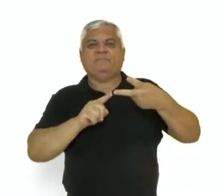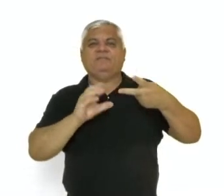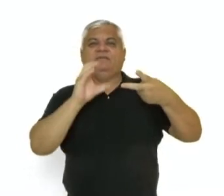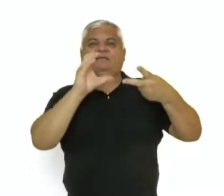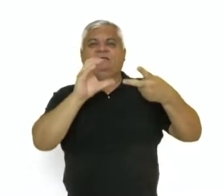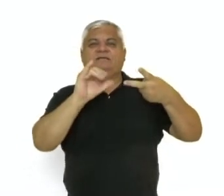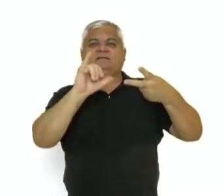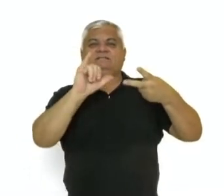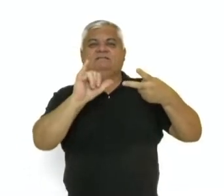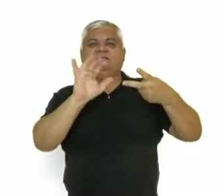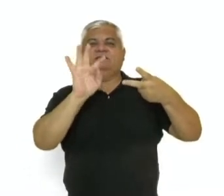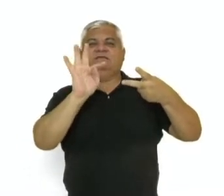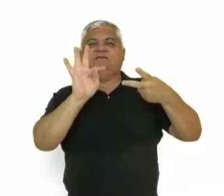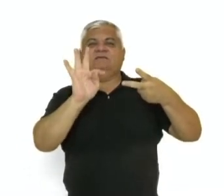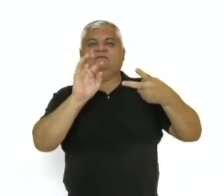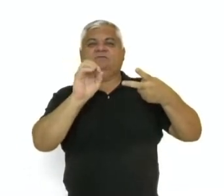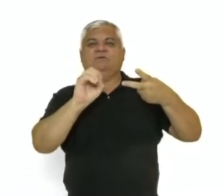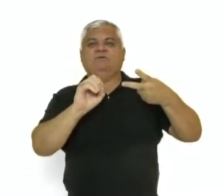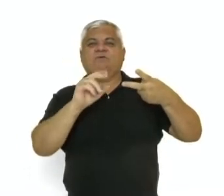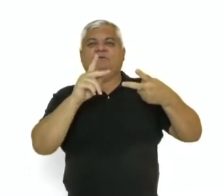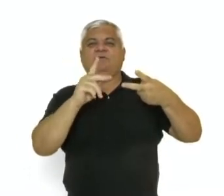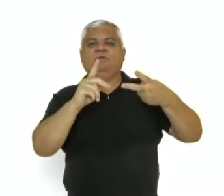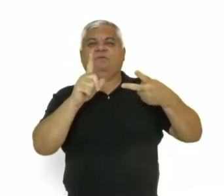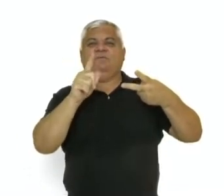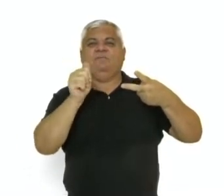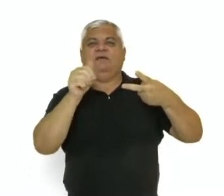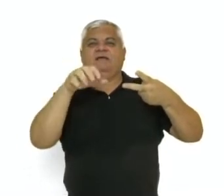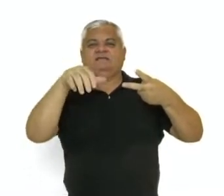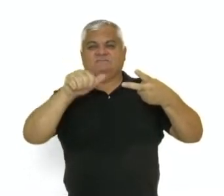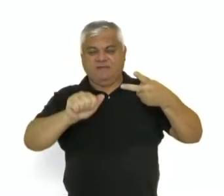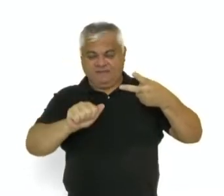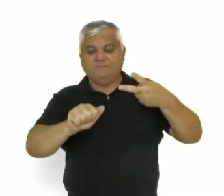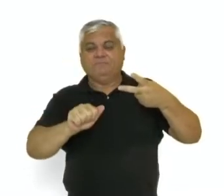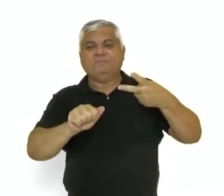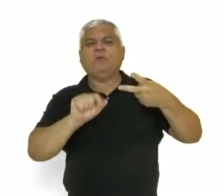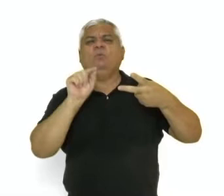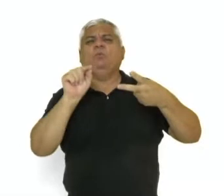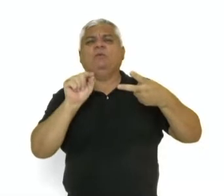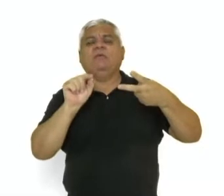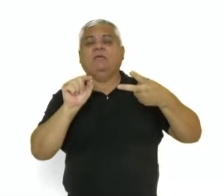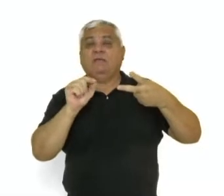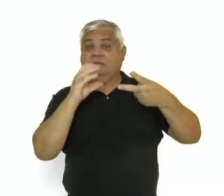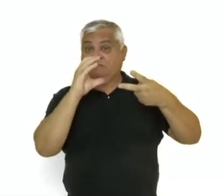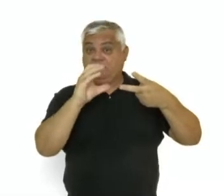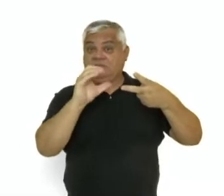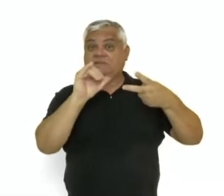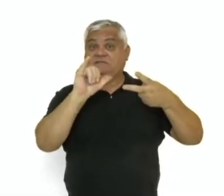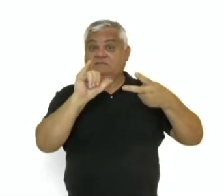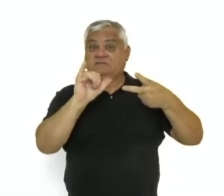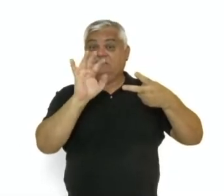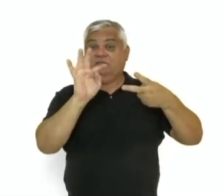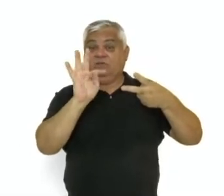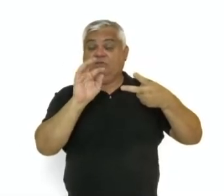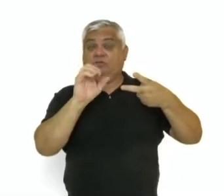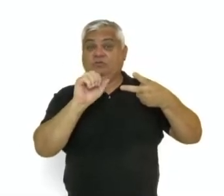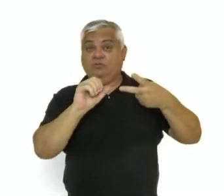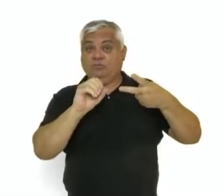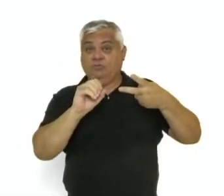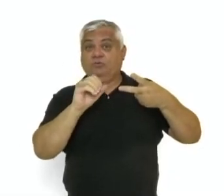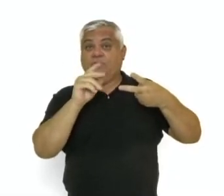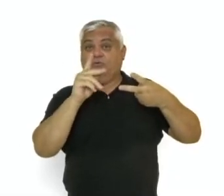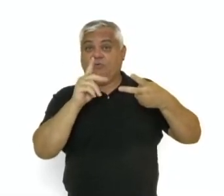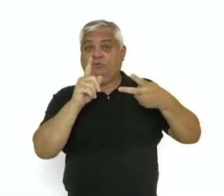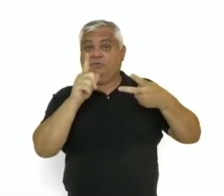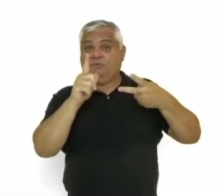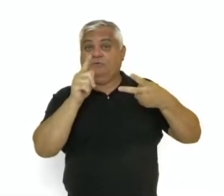o citoplasma. E no citoplasma, que é uma estrutura que está